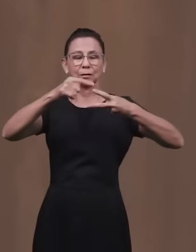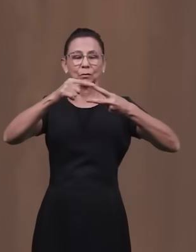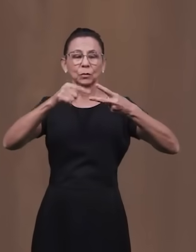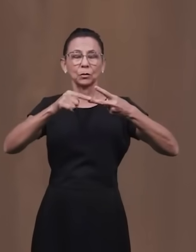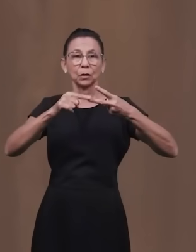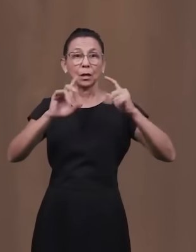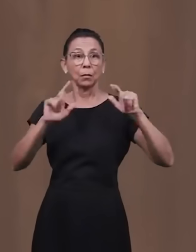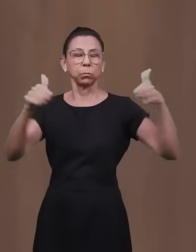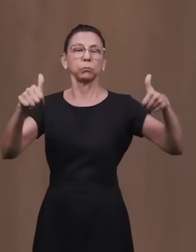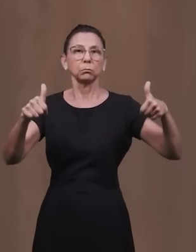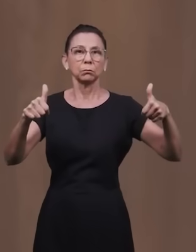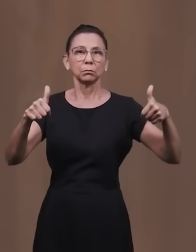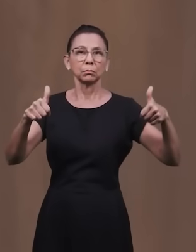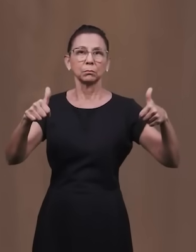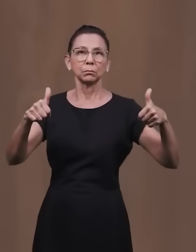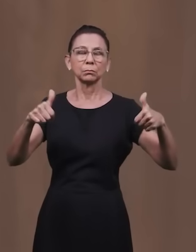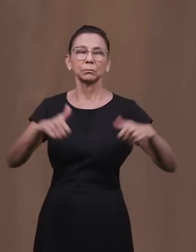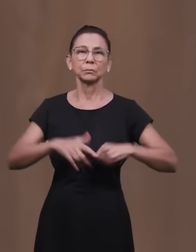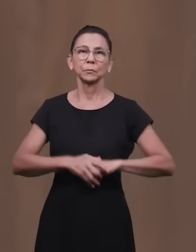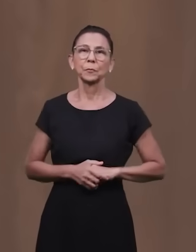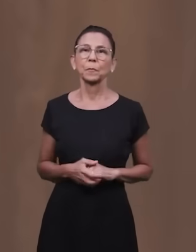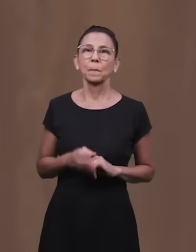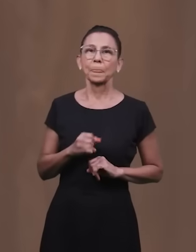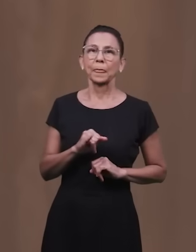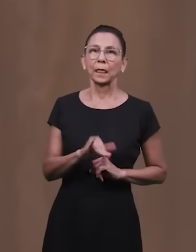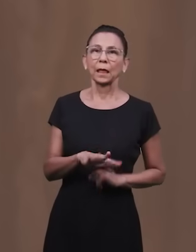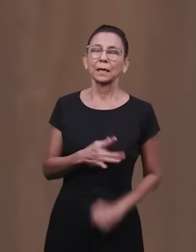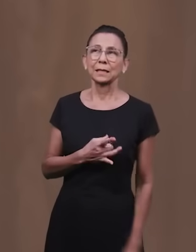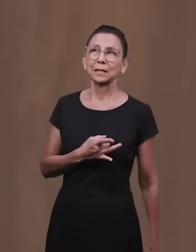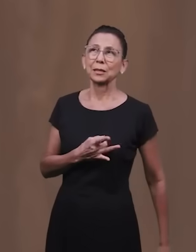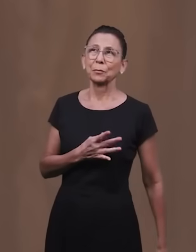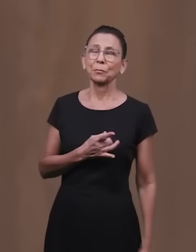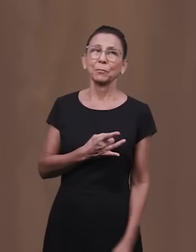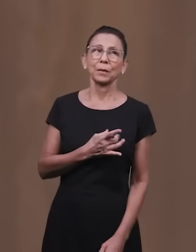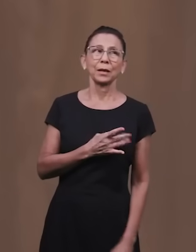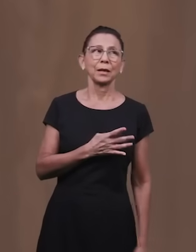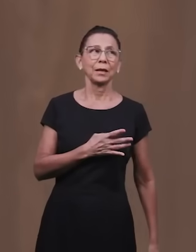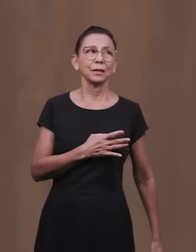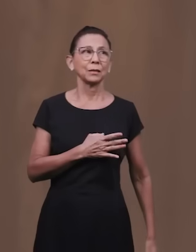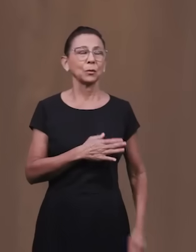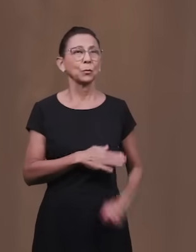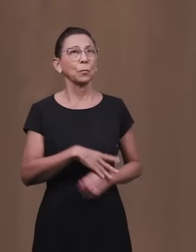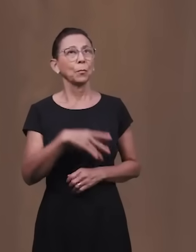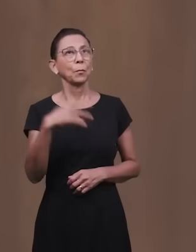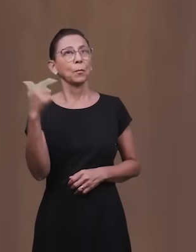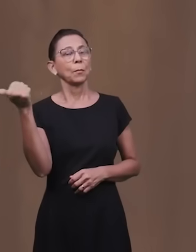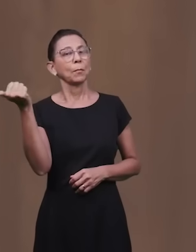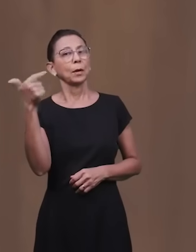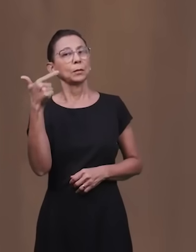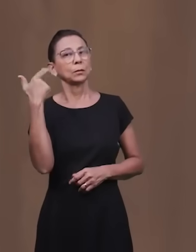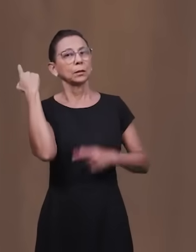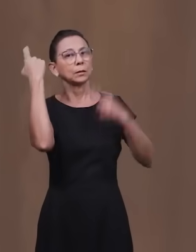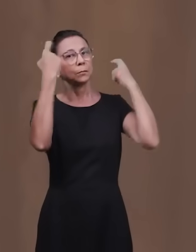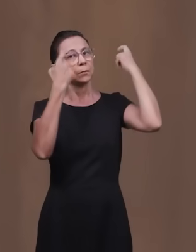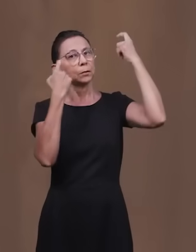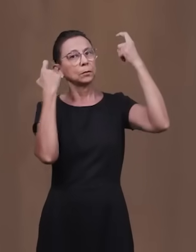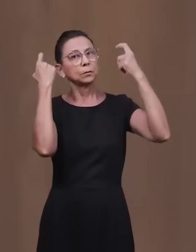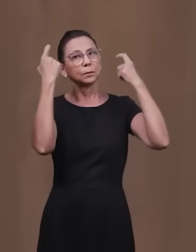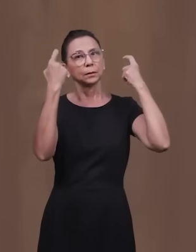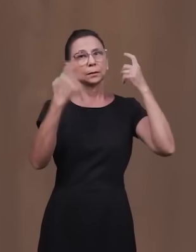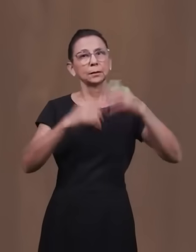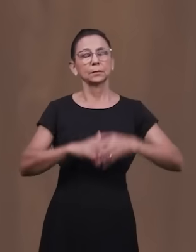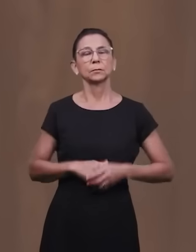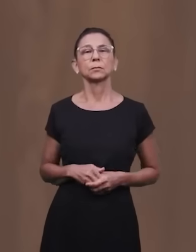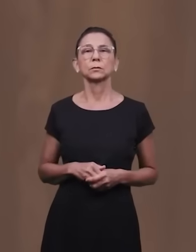nessa situação. Se o medo está coordenando a preocupação, as ideias terão